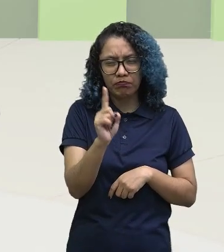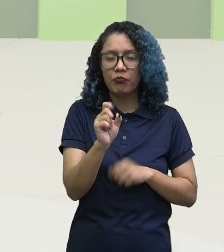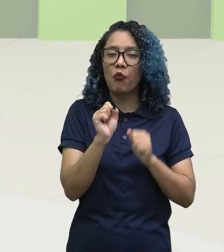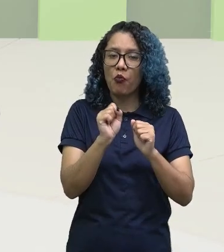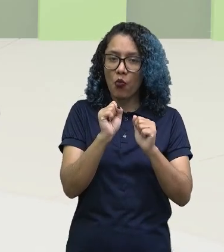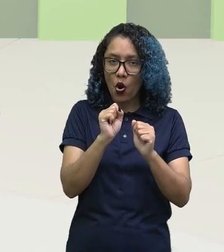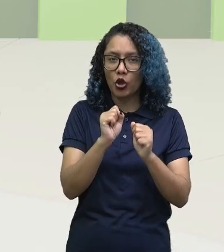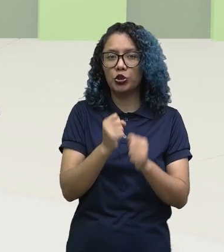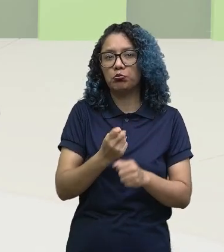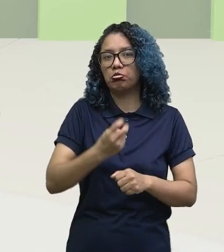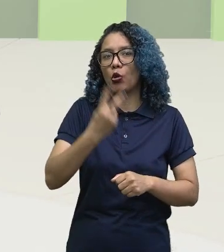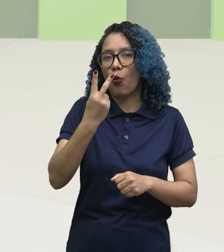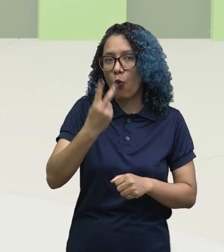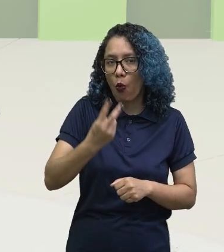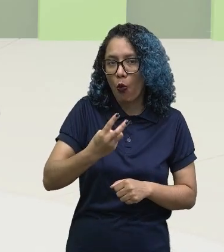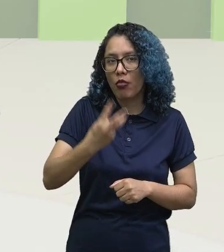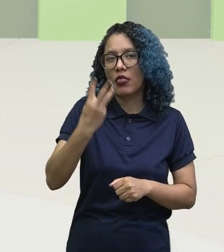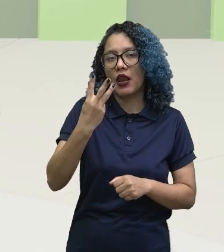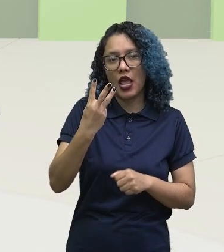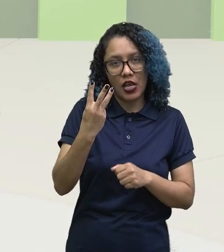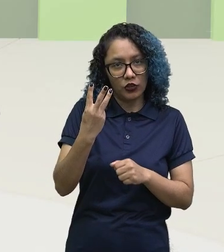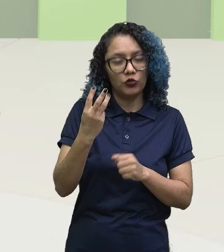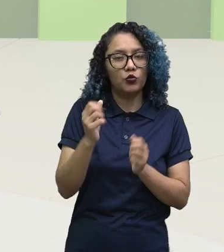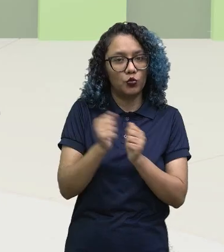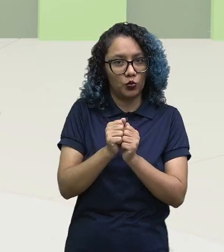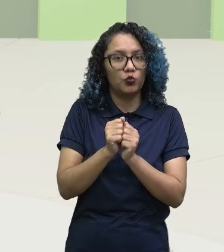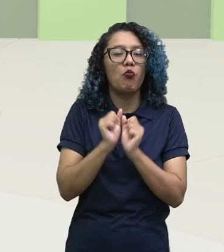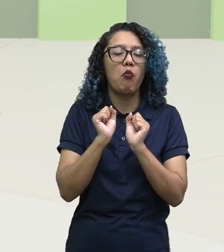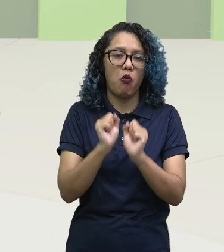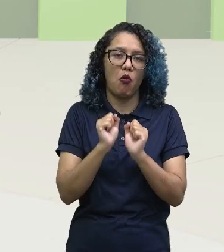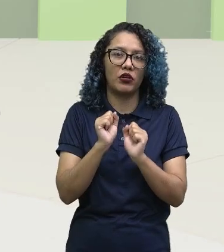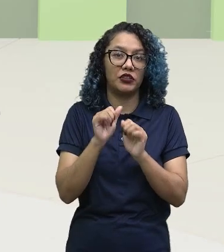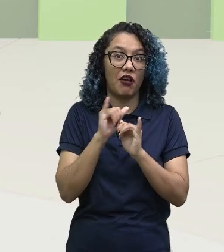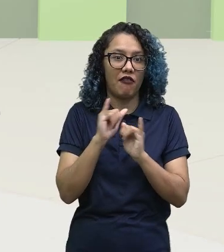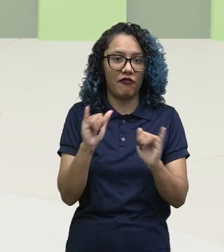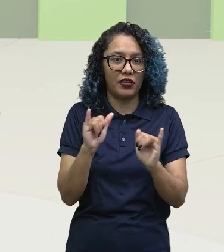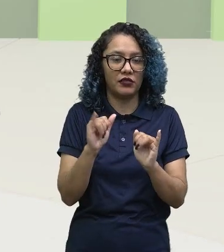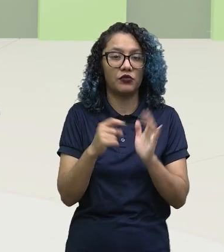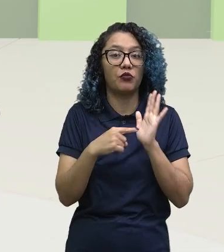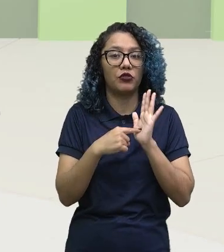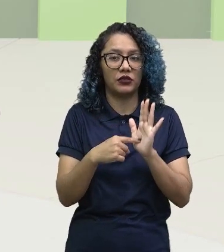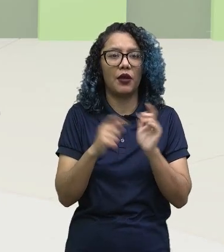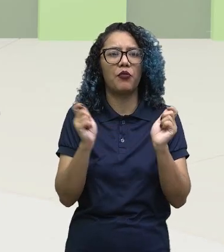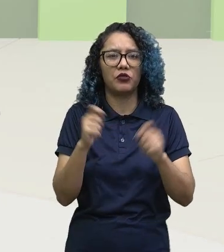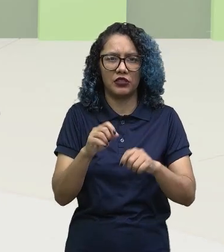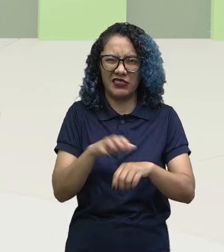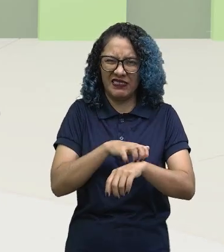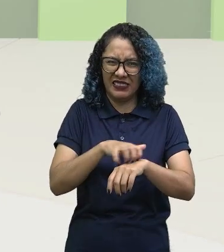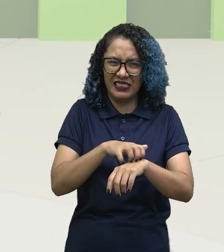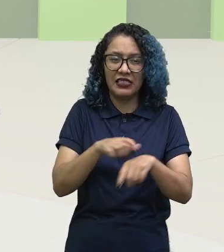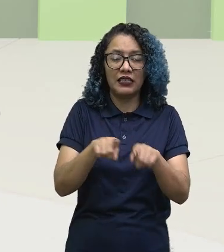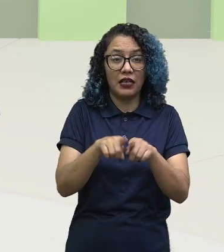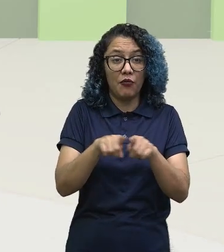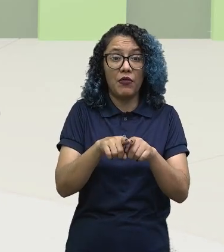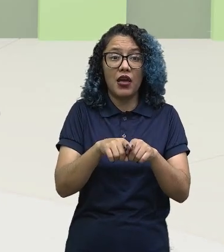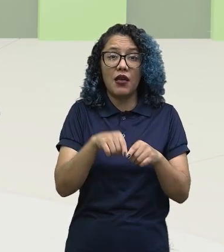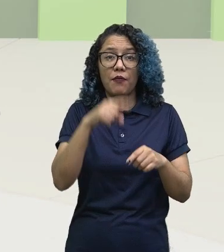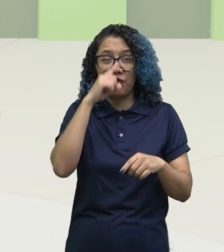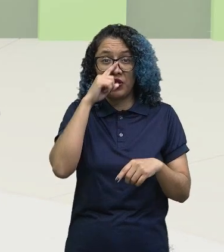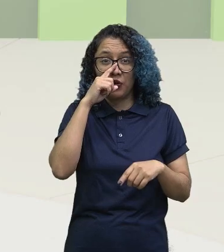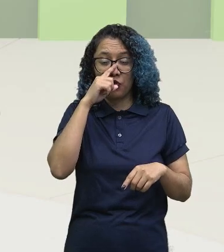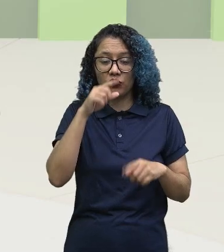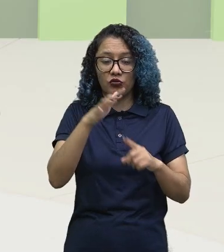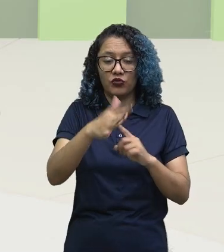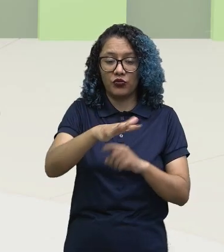vir mais de um junto, tá? Então, ele pode estar te falando que ele é corrosivo e é perigoso para o meio ambiente,